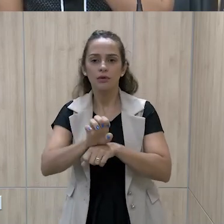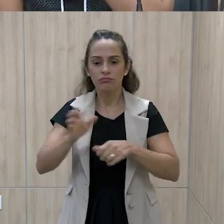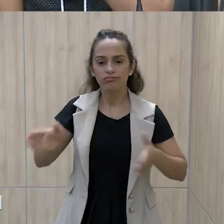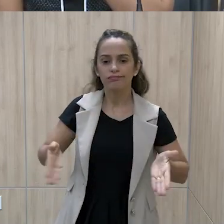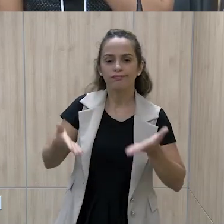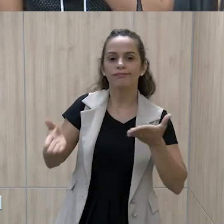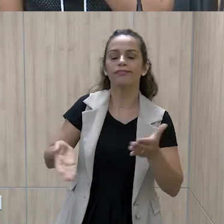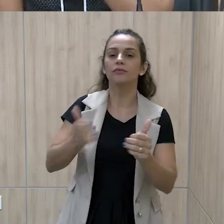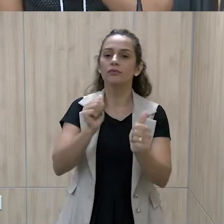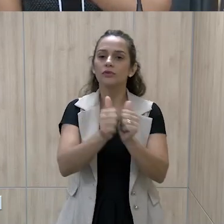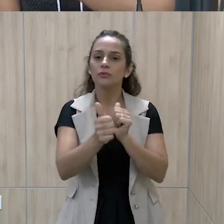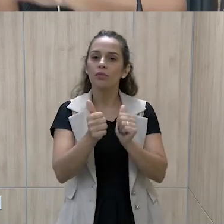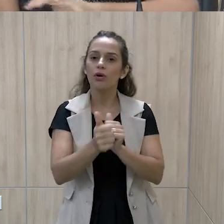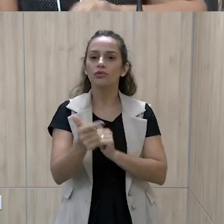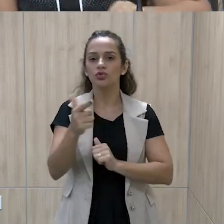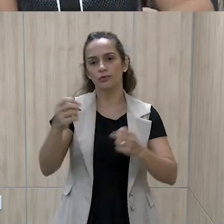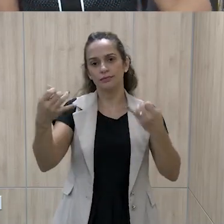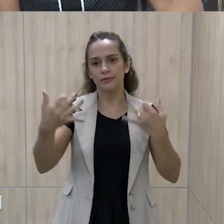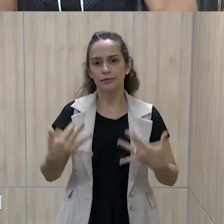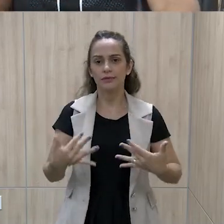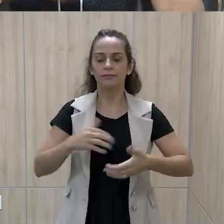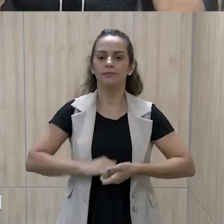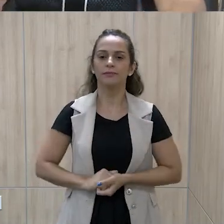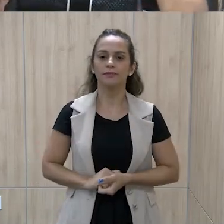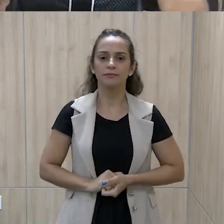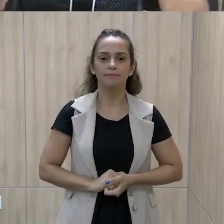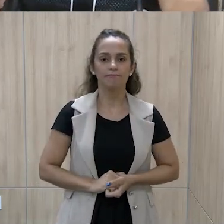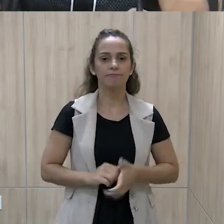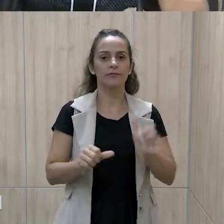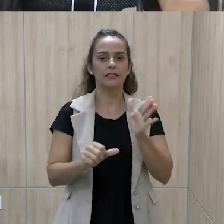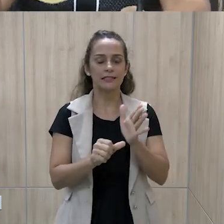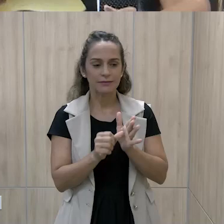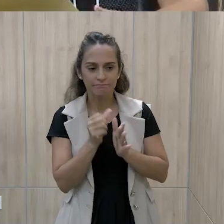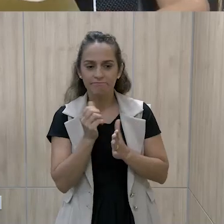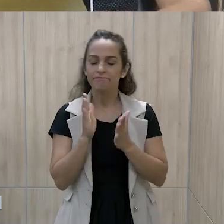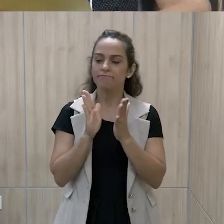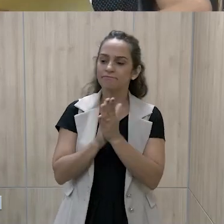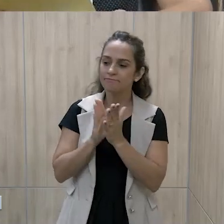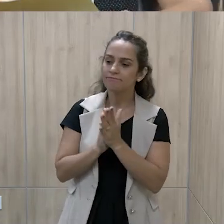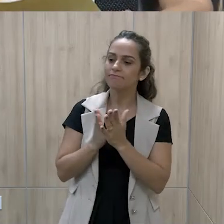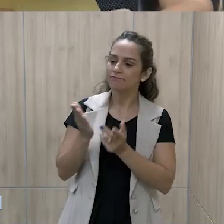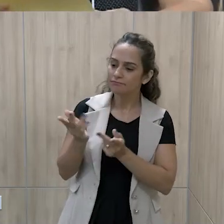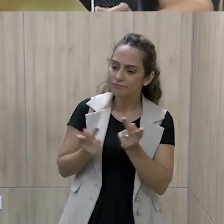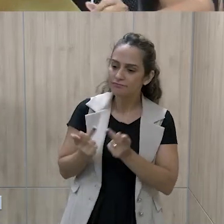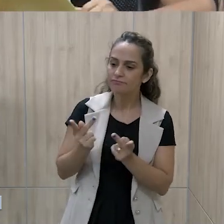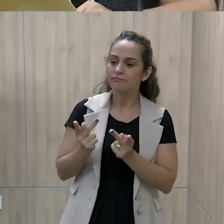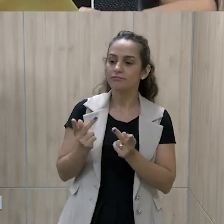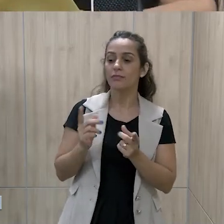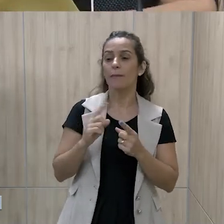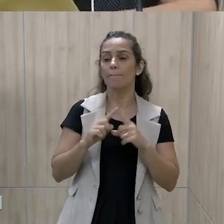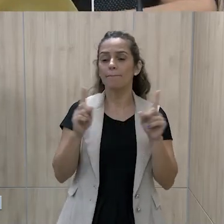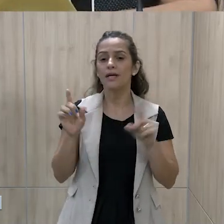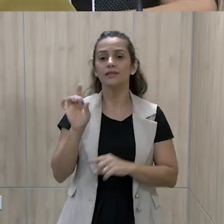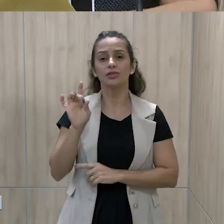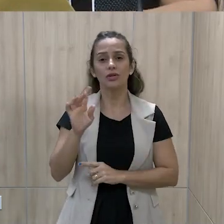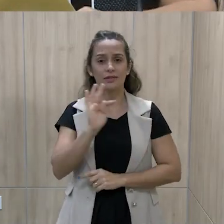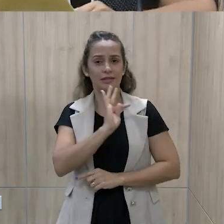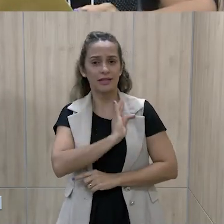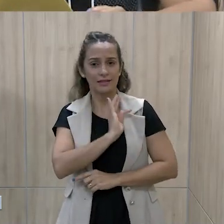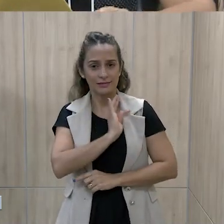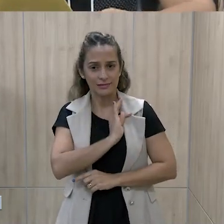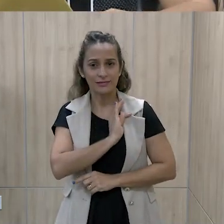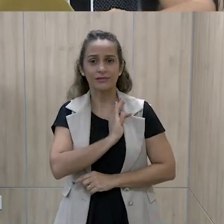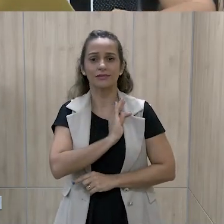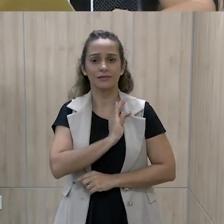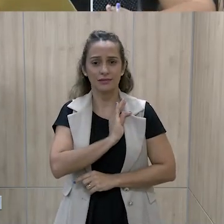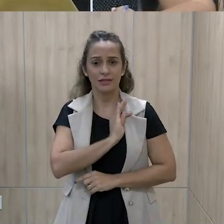ao esporte pro esporte da os Providência relatoria deputada Taíssa primeiramente parabenizar o projeto mas só para